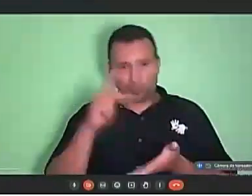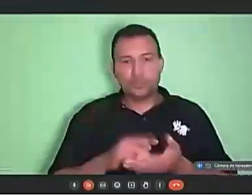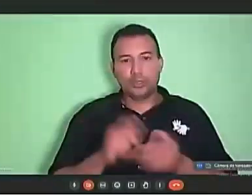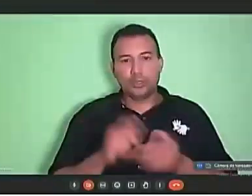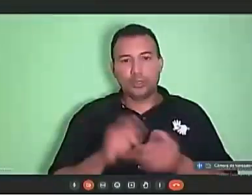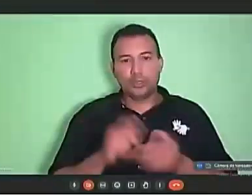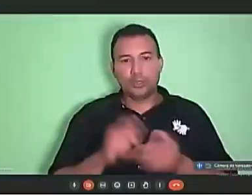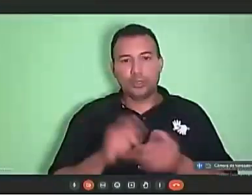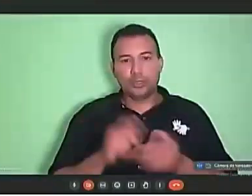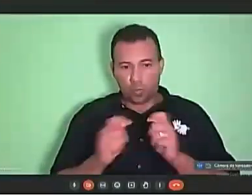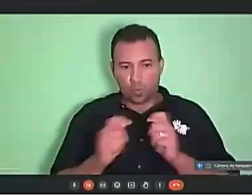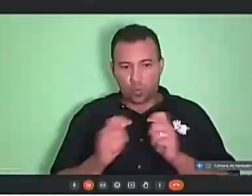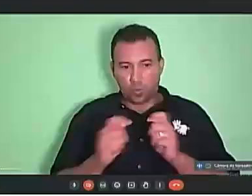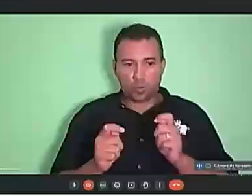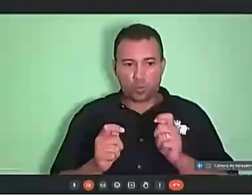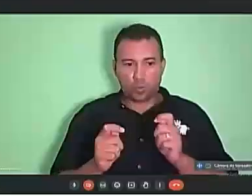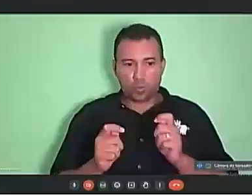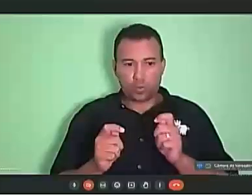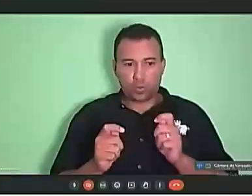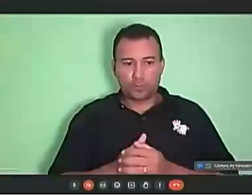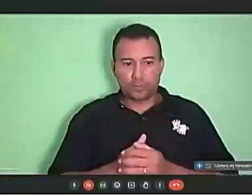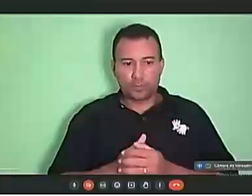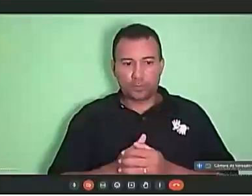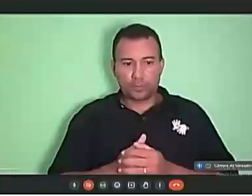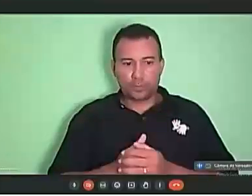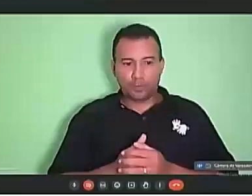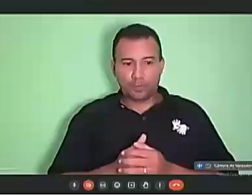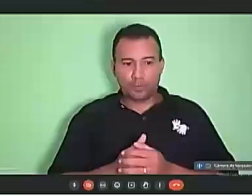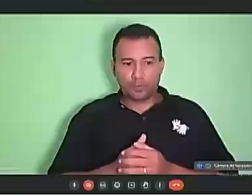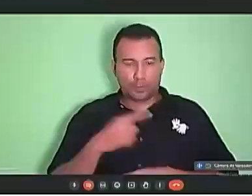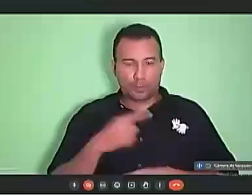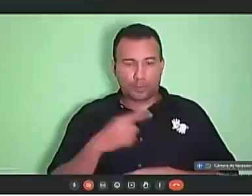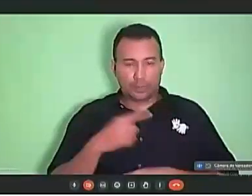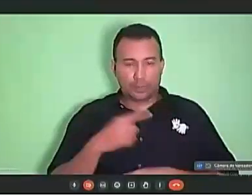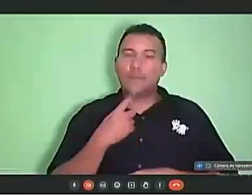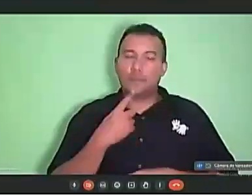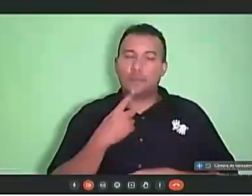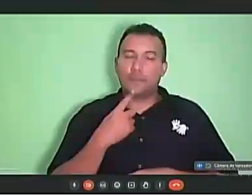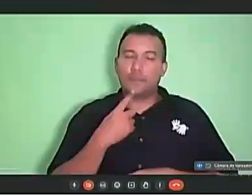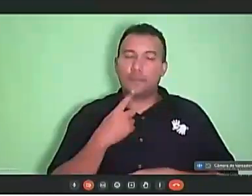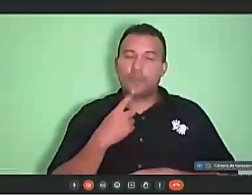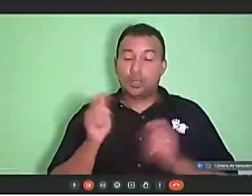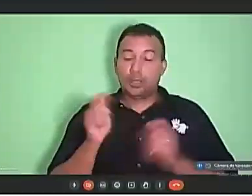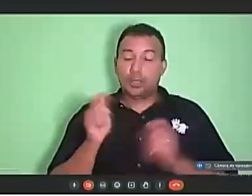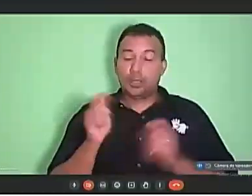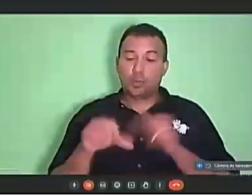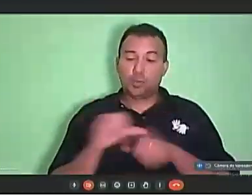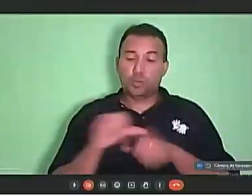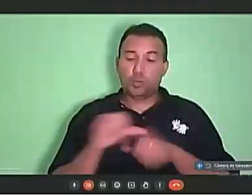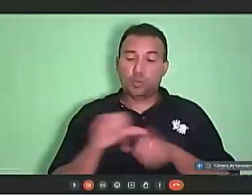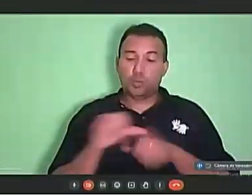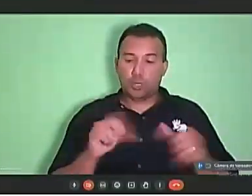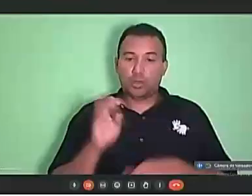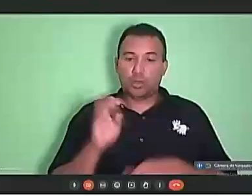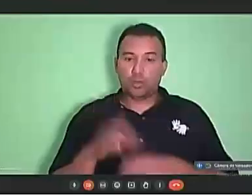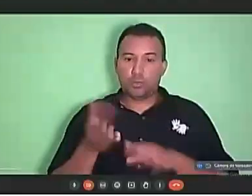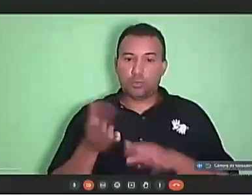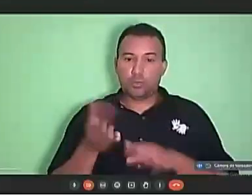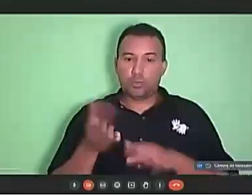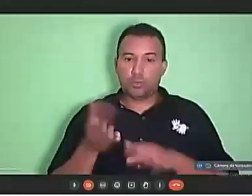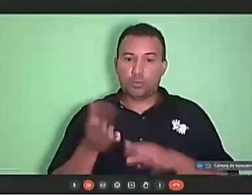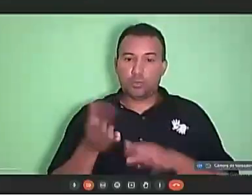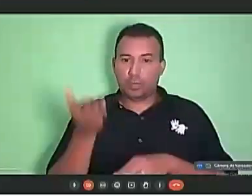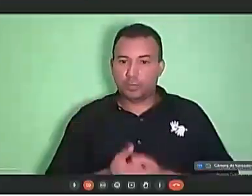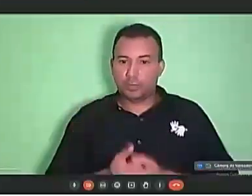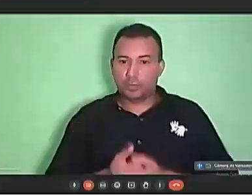vazões local, que é aquela curva de descarga vermelha, ele simplesmente se deslocaria 1 quilômetro acima, 2 quilômetros acima, acharia outro lugar do